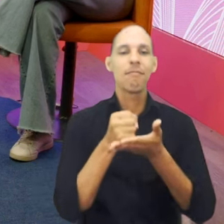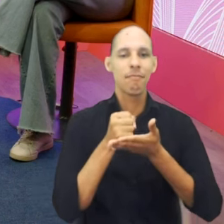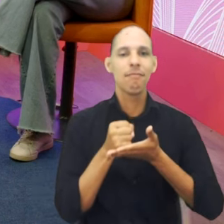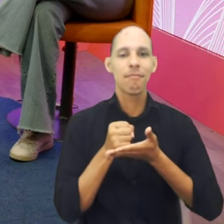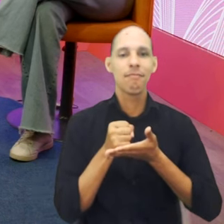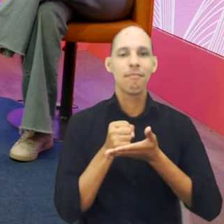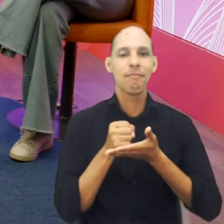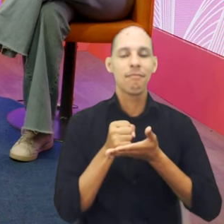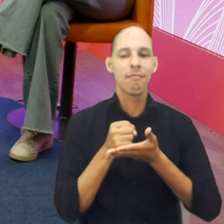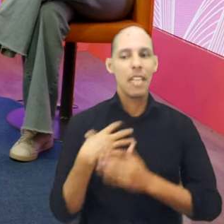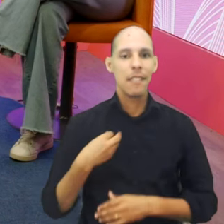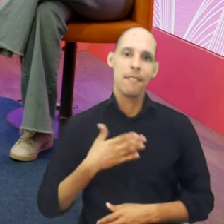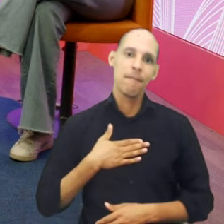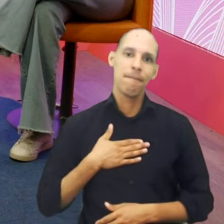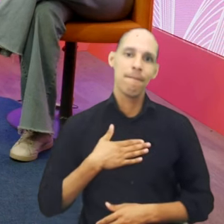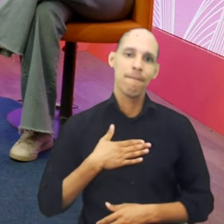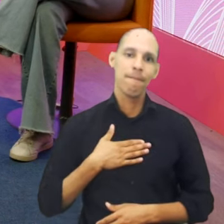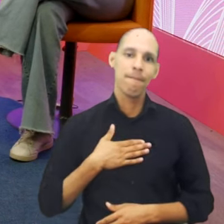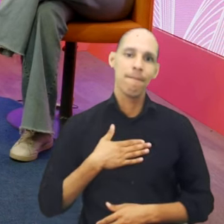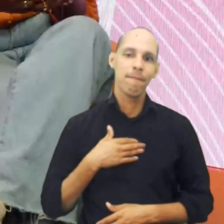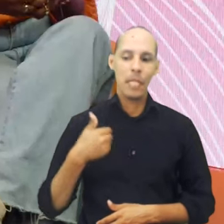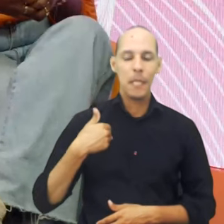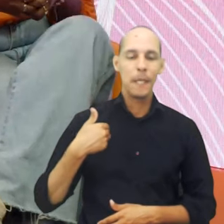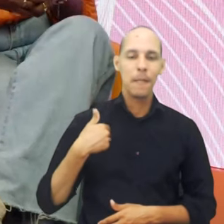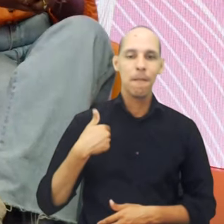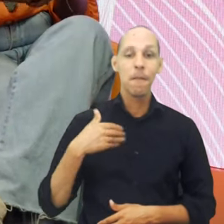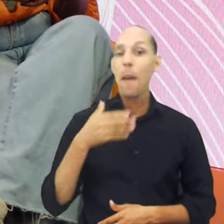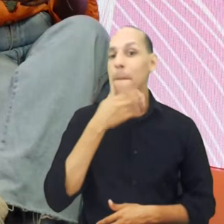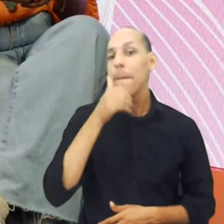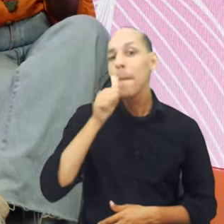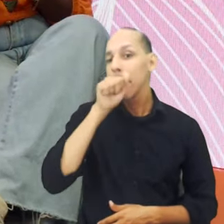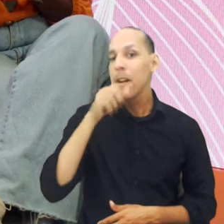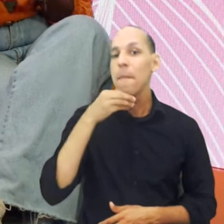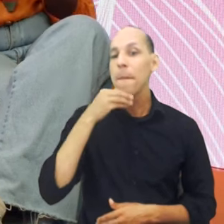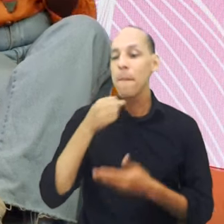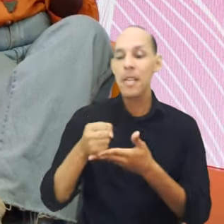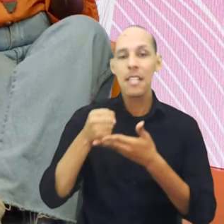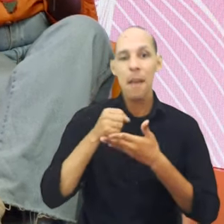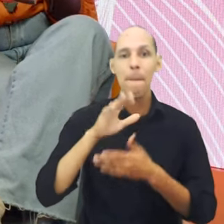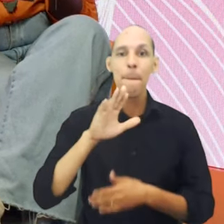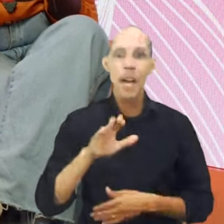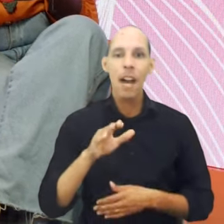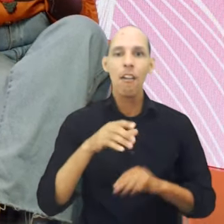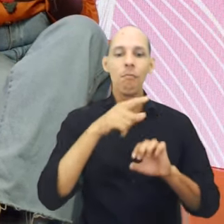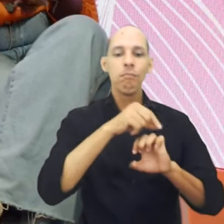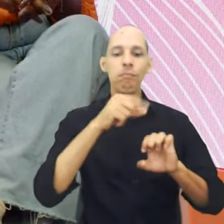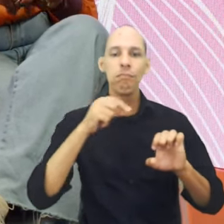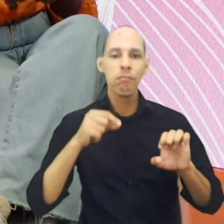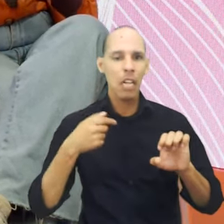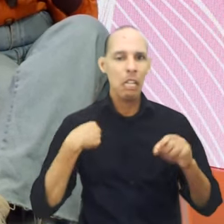essa segurança pro filho. Então, os meus pais aí sempre me proporcionaram muitas oportunidades, mas o empreendedorismo, ele nunca esteve no meu